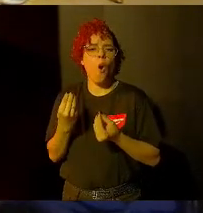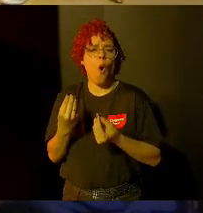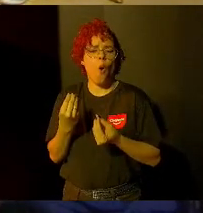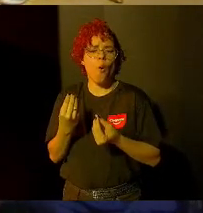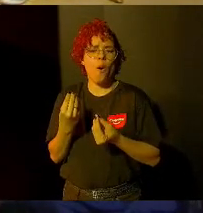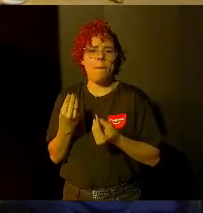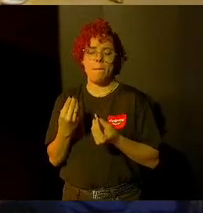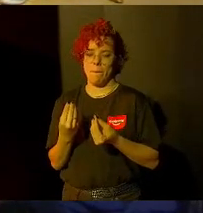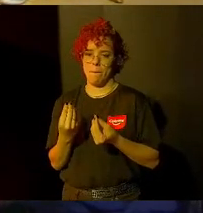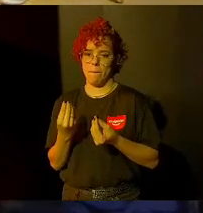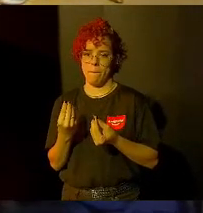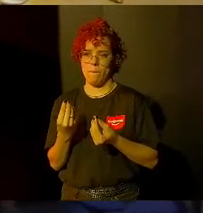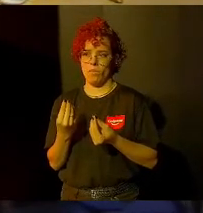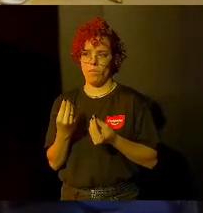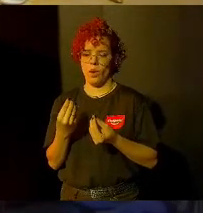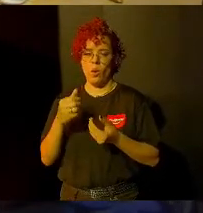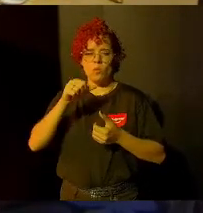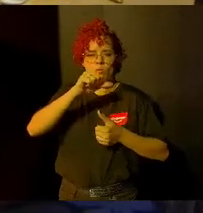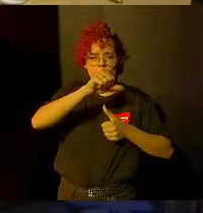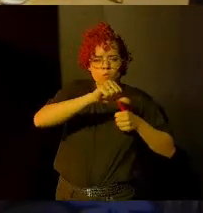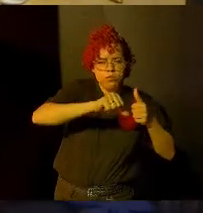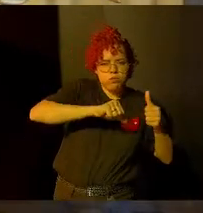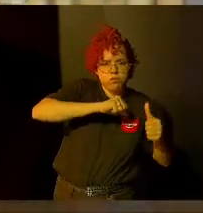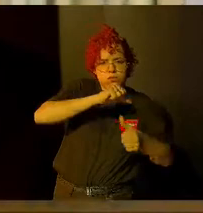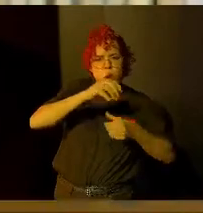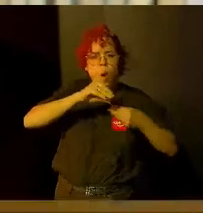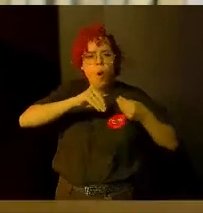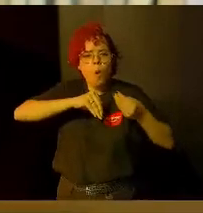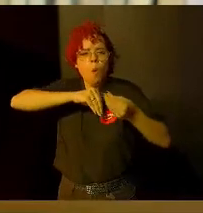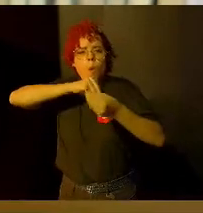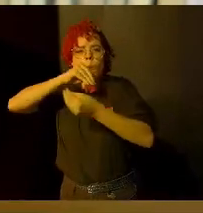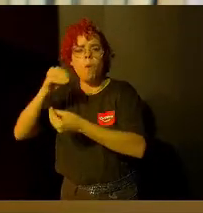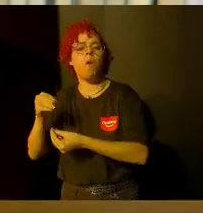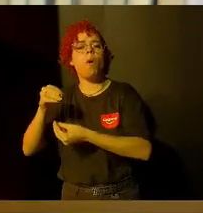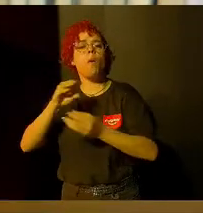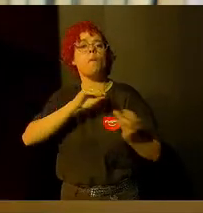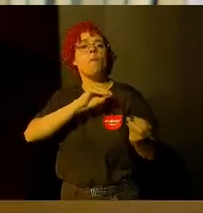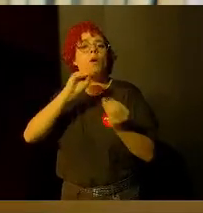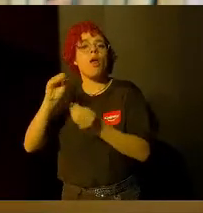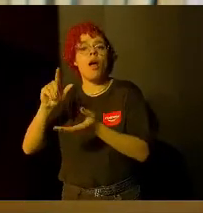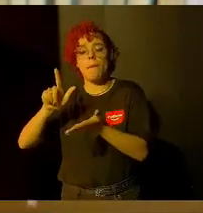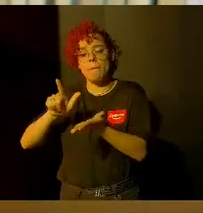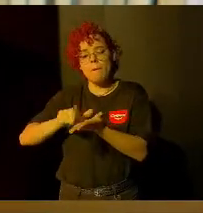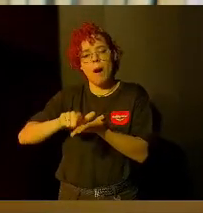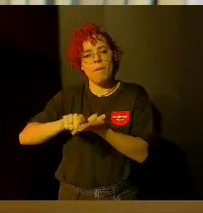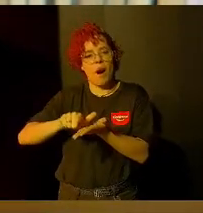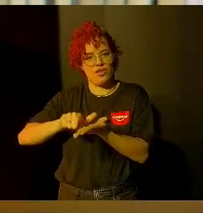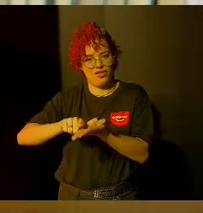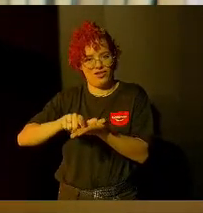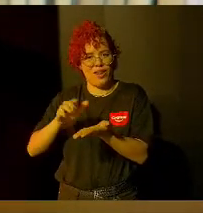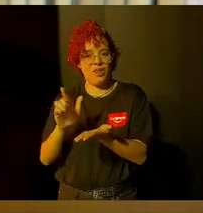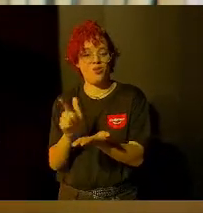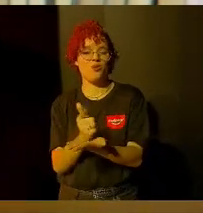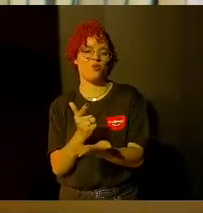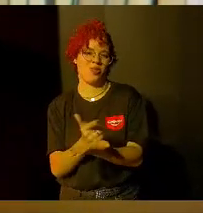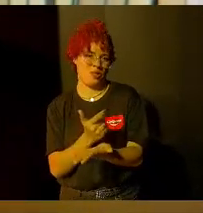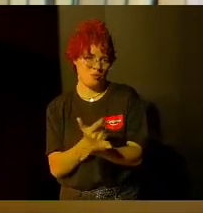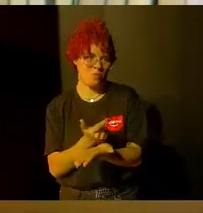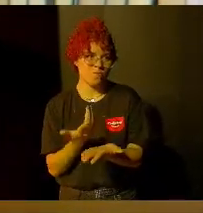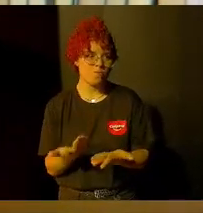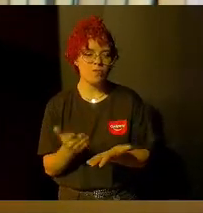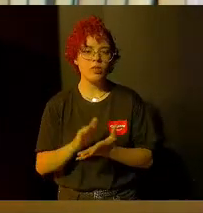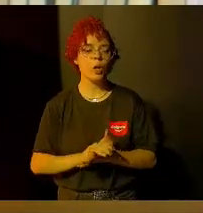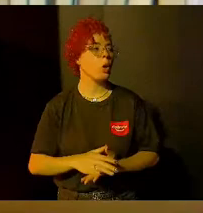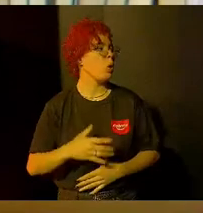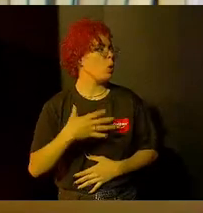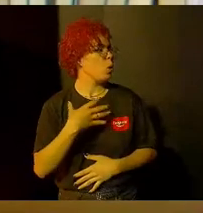se transportaria você teletransportaria para página de um livro e no